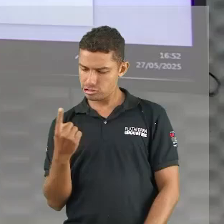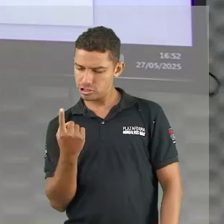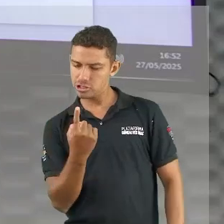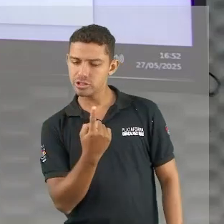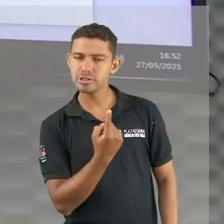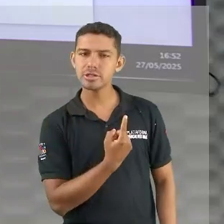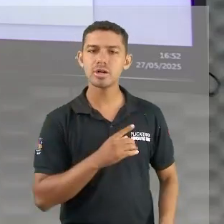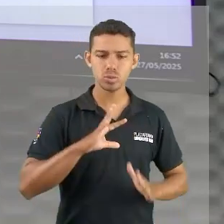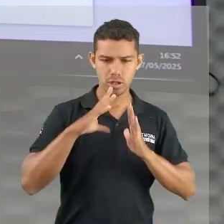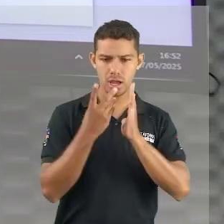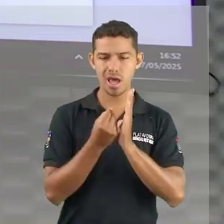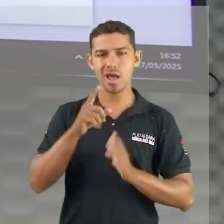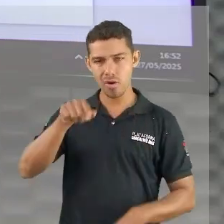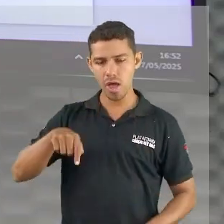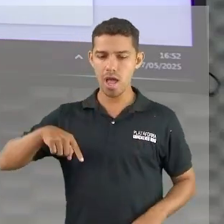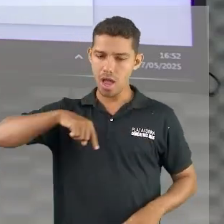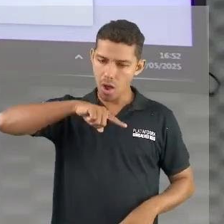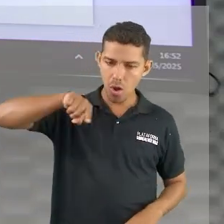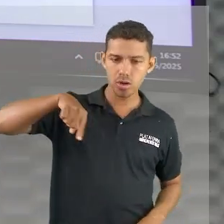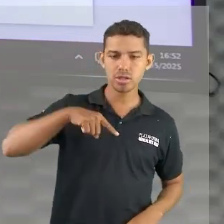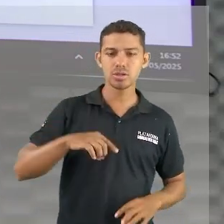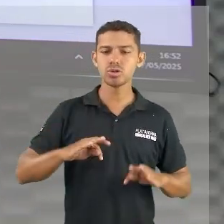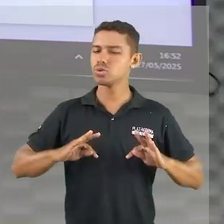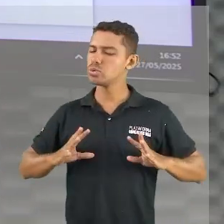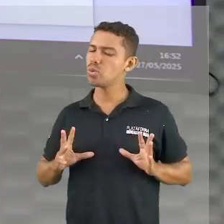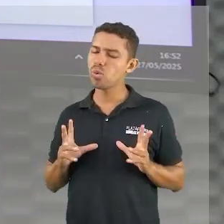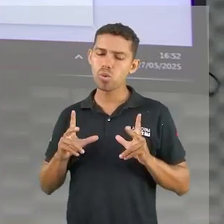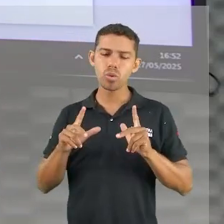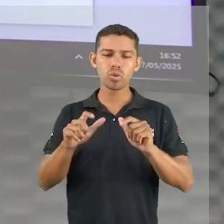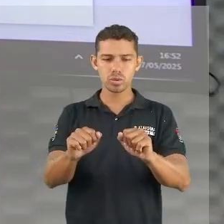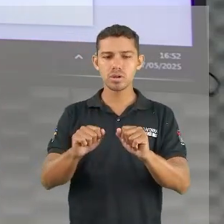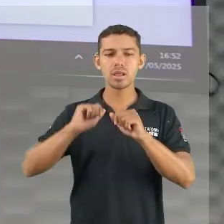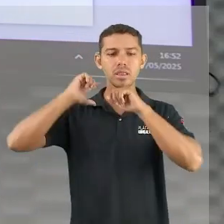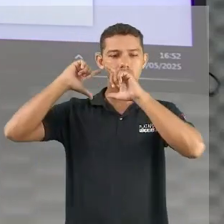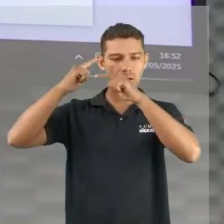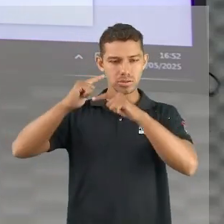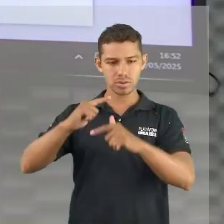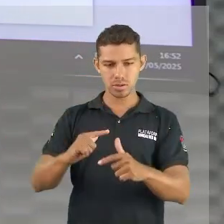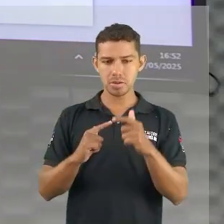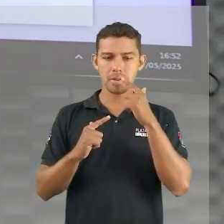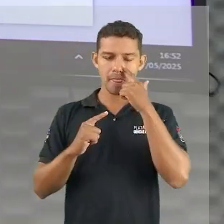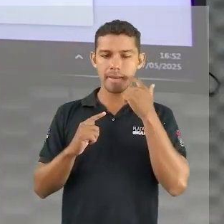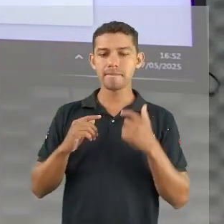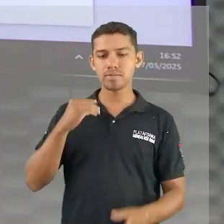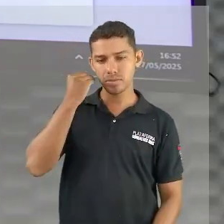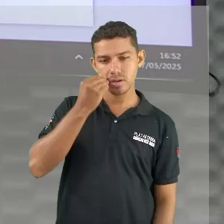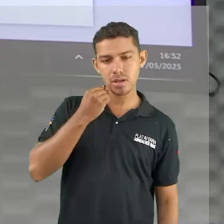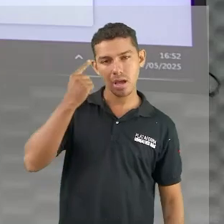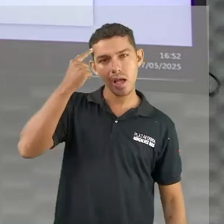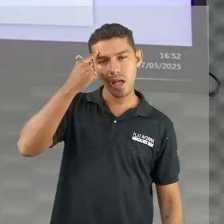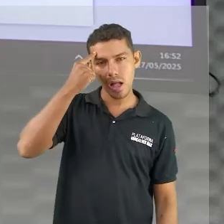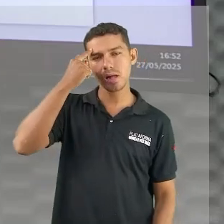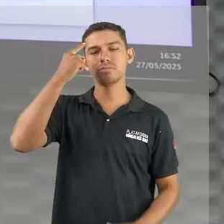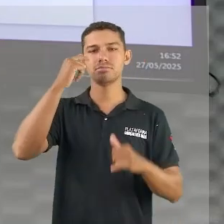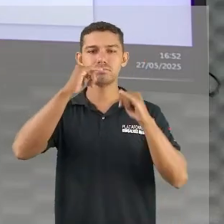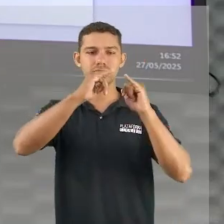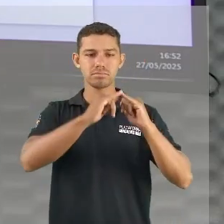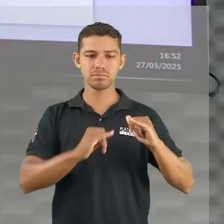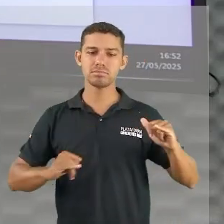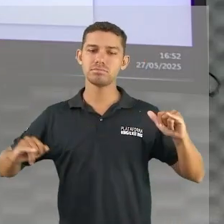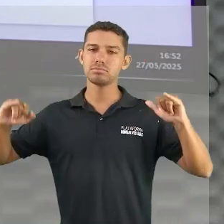né? Então, toda a comunidade tradicional, o saber tradicional é pensado com base